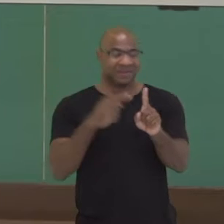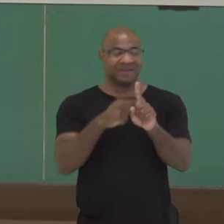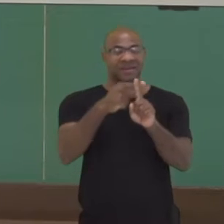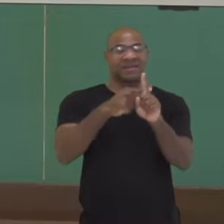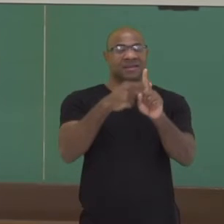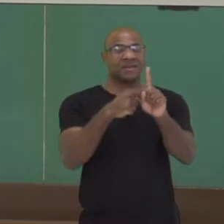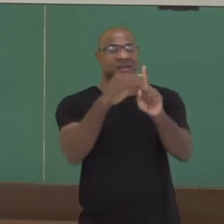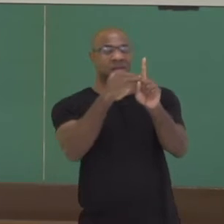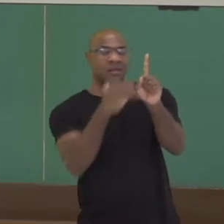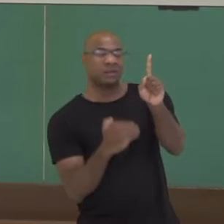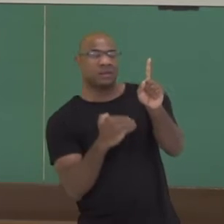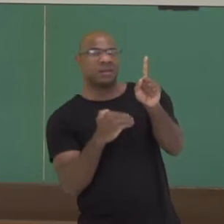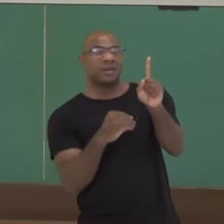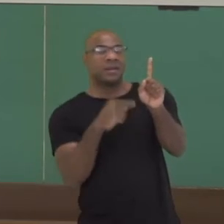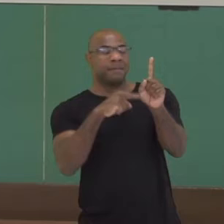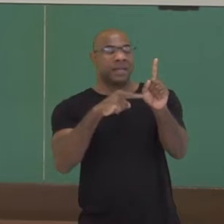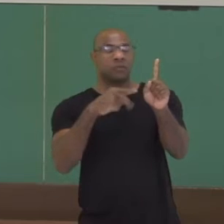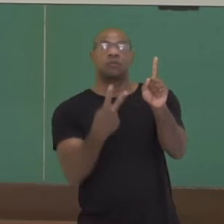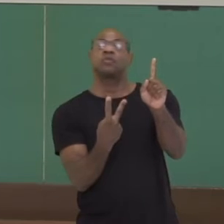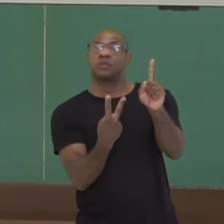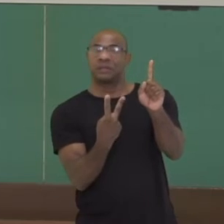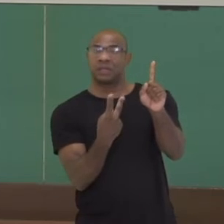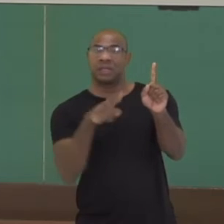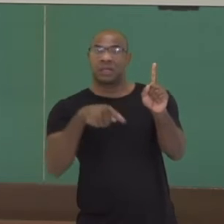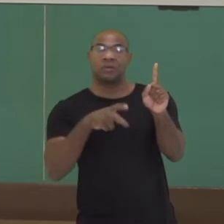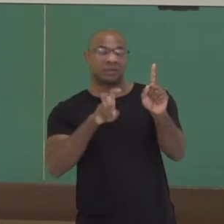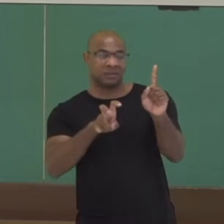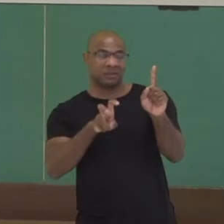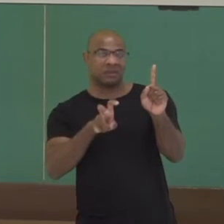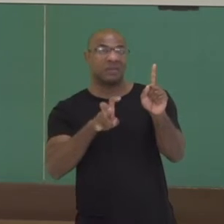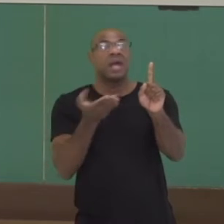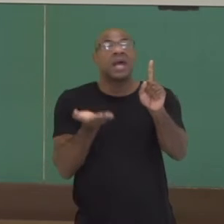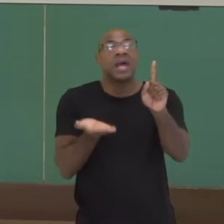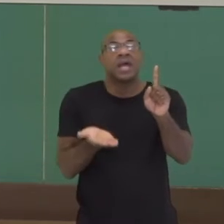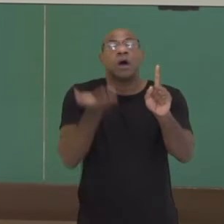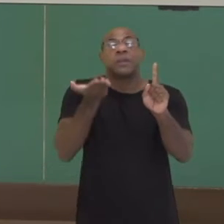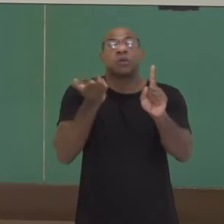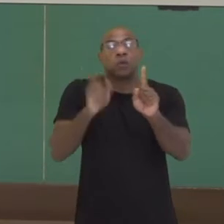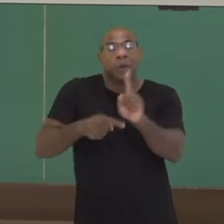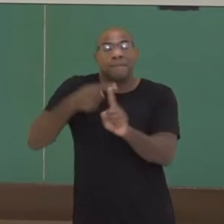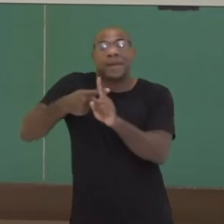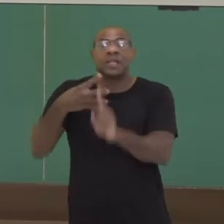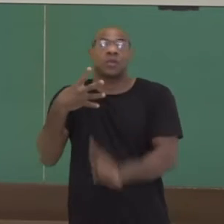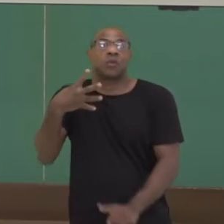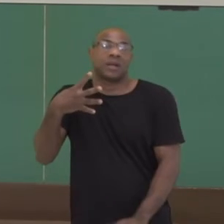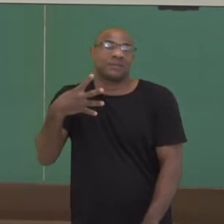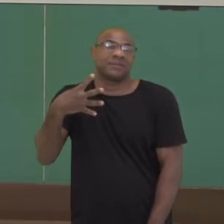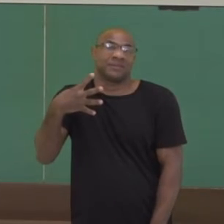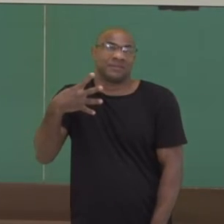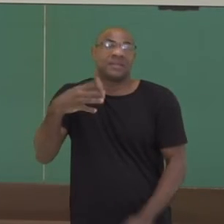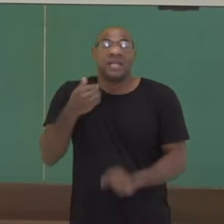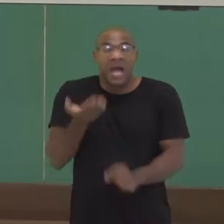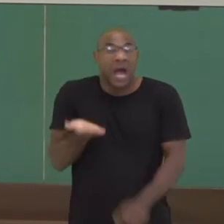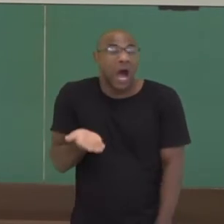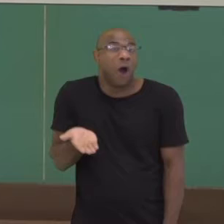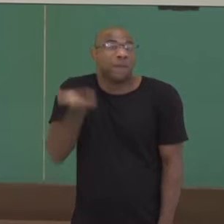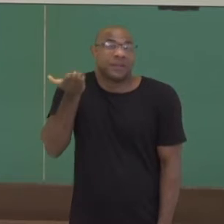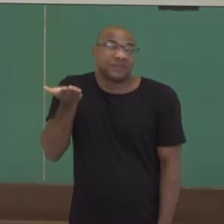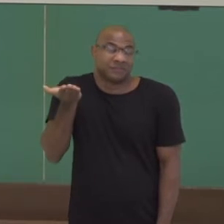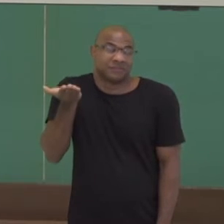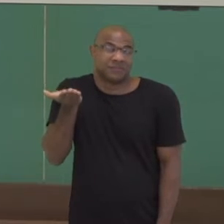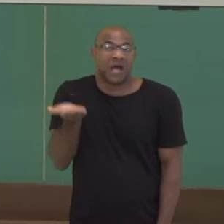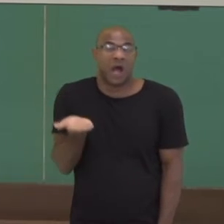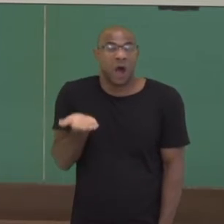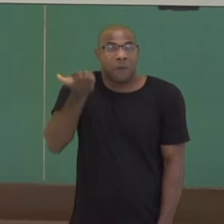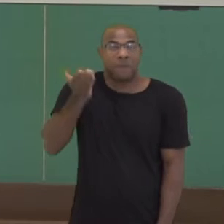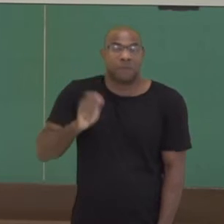de zero, menos 2,5 graus. E aumentou mais 4 graus. Se ela aumentou, esse